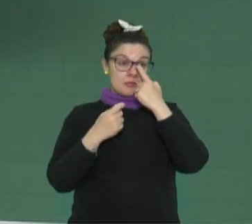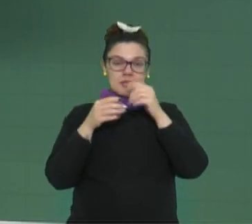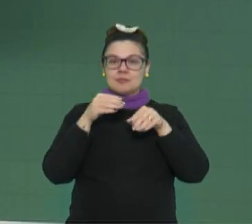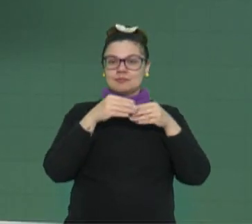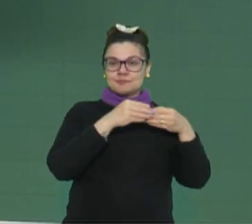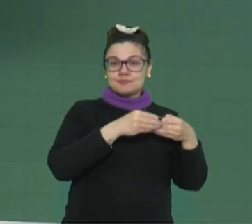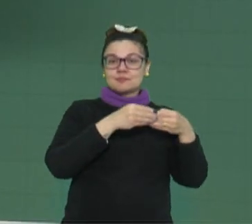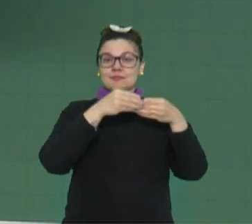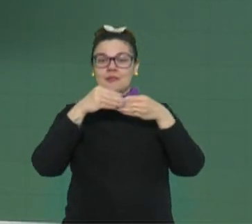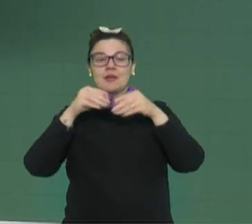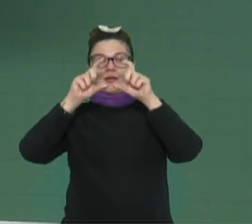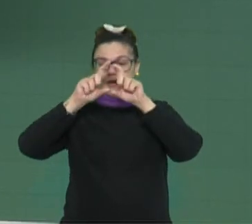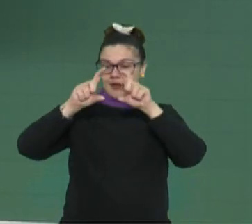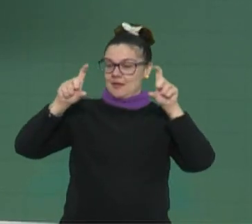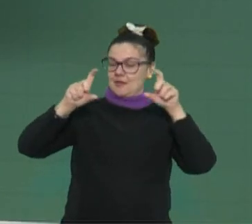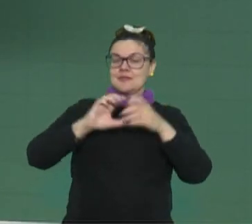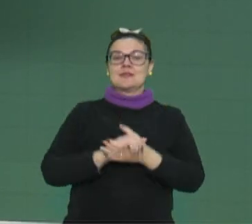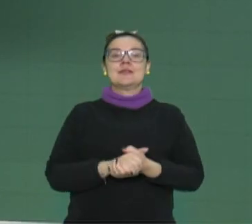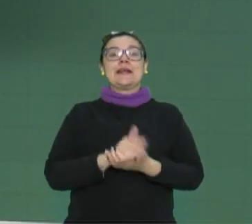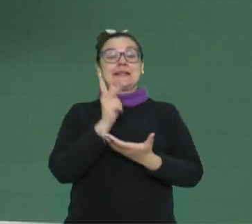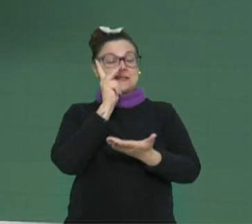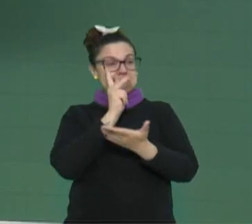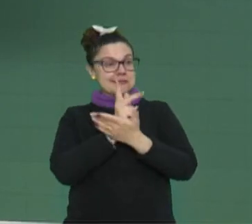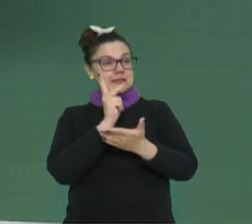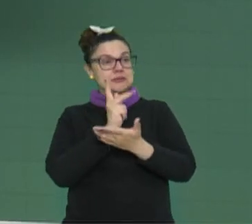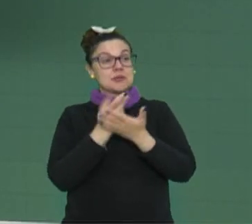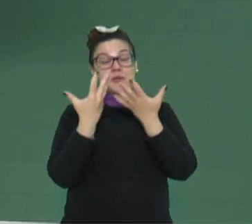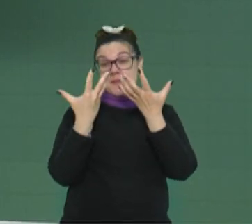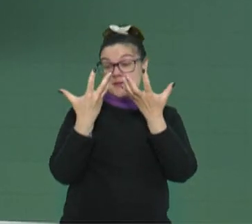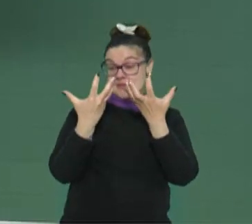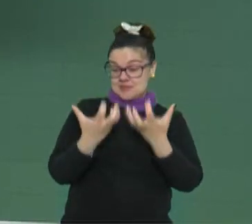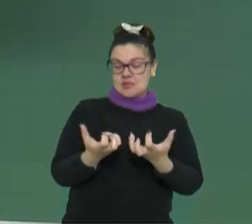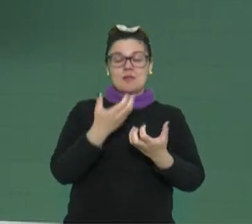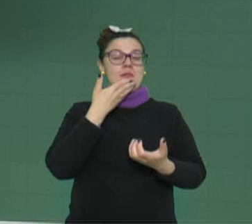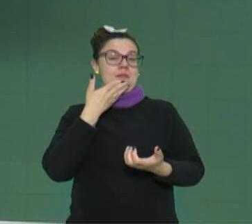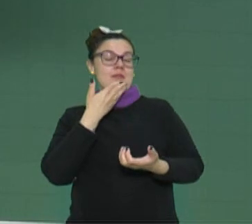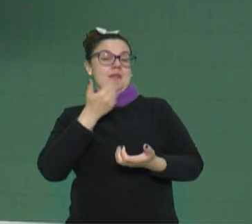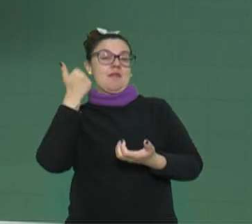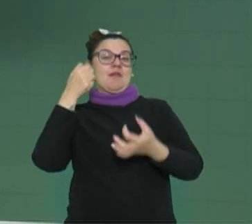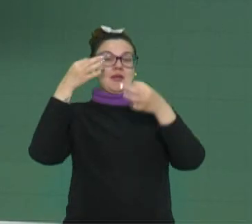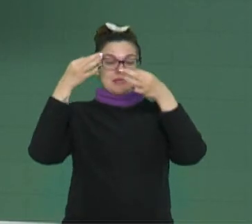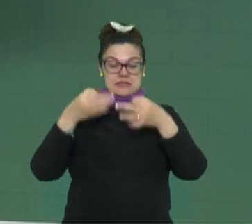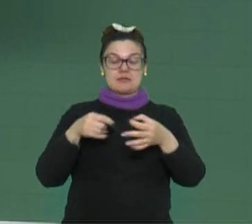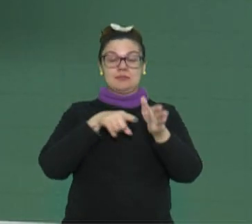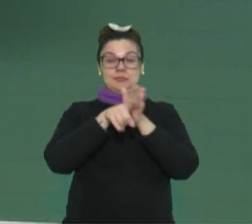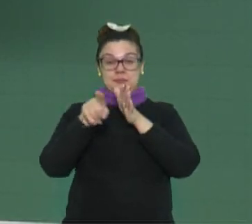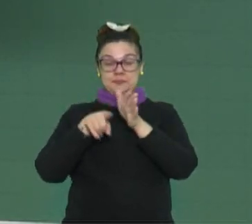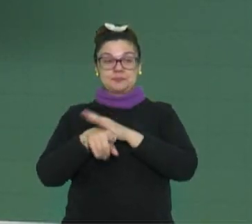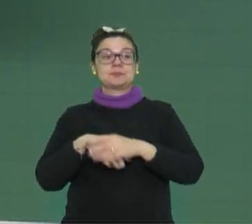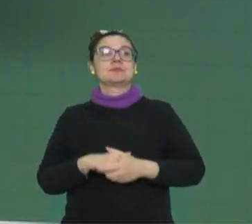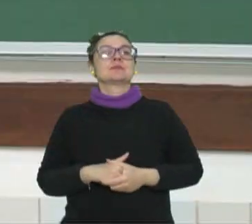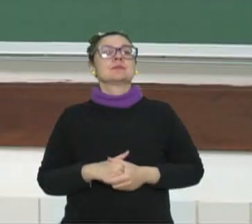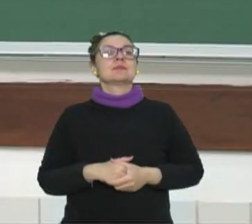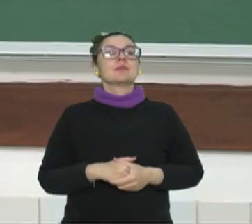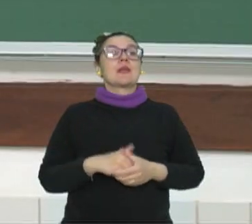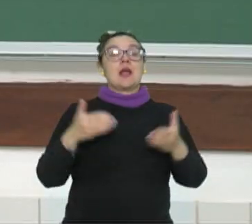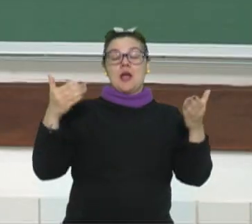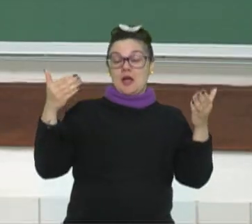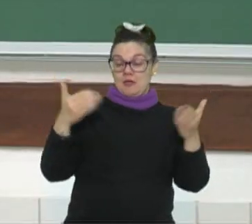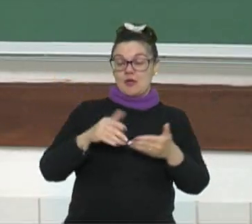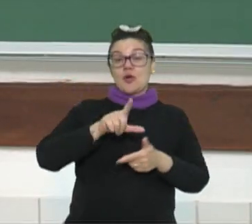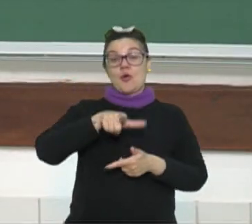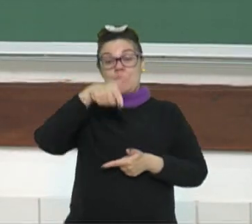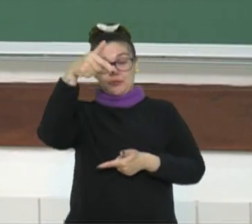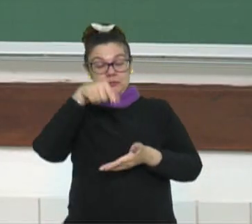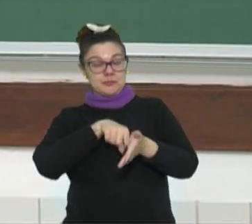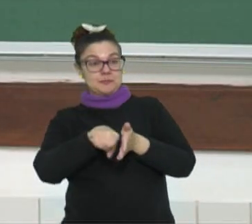oriente pelo enunciado. Isso nos dá uma garantia maior de êxito nessas questões. Então, vamos aqui para a